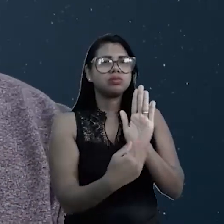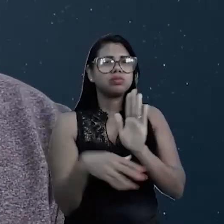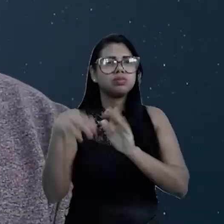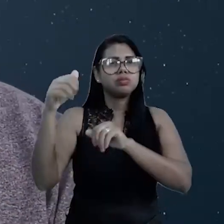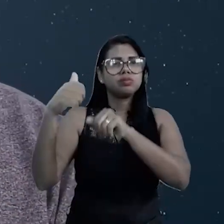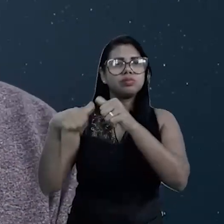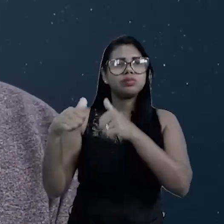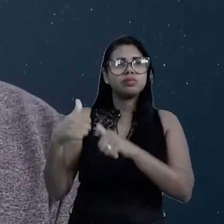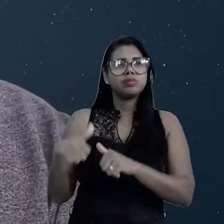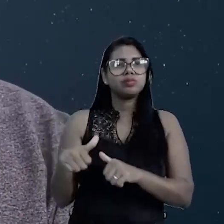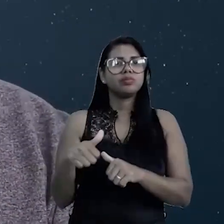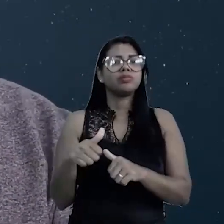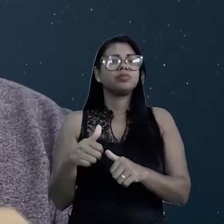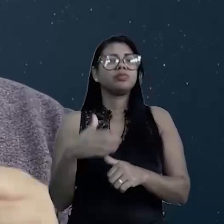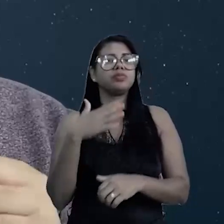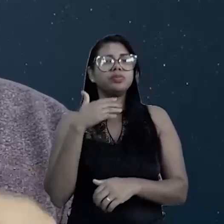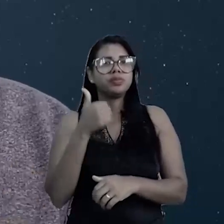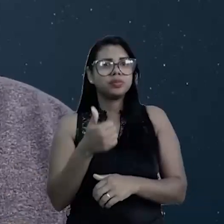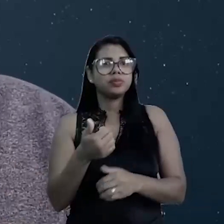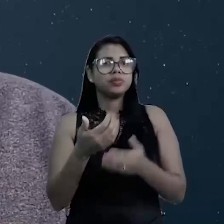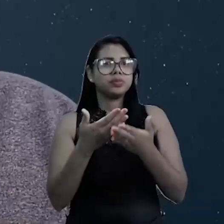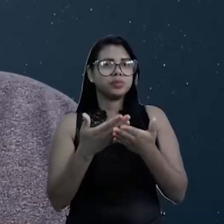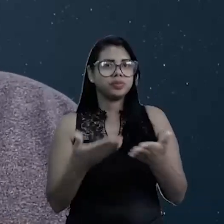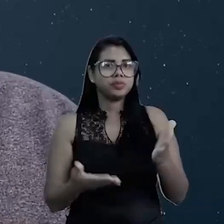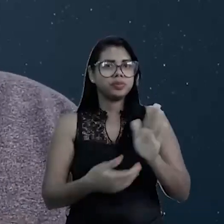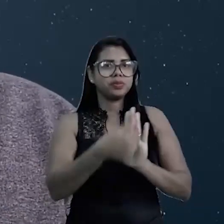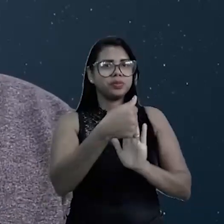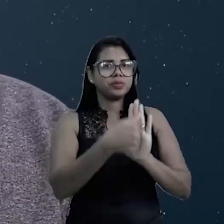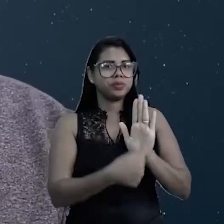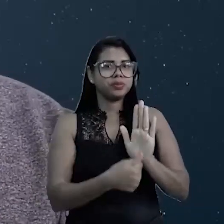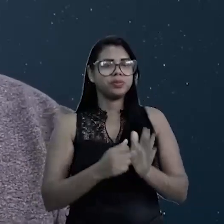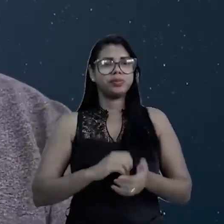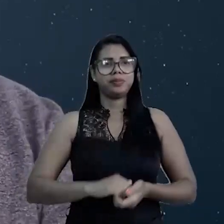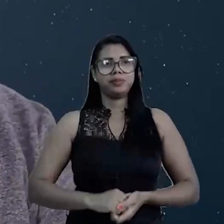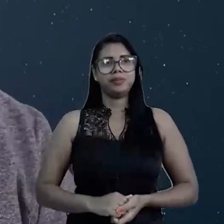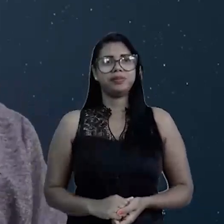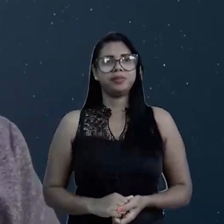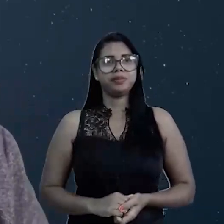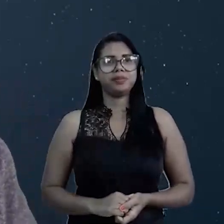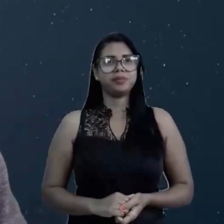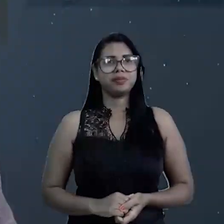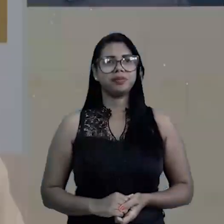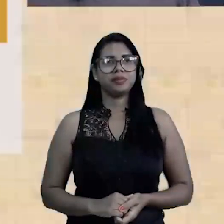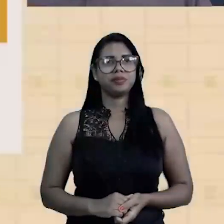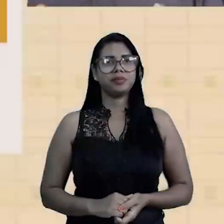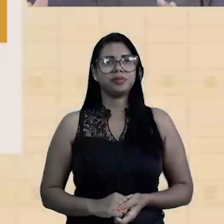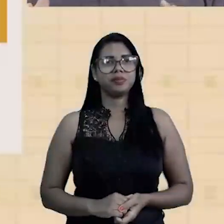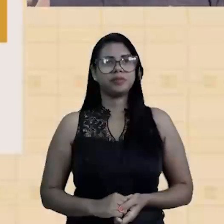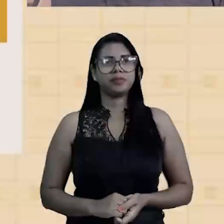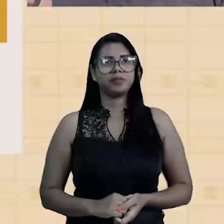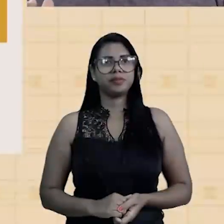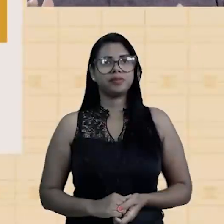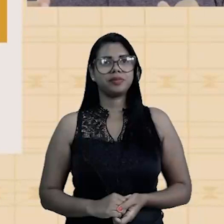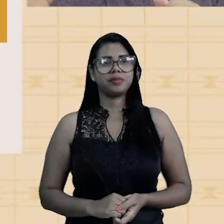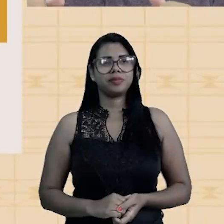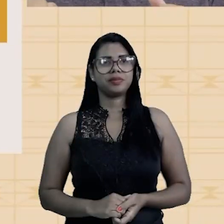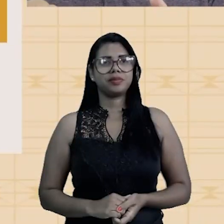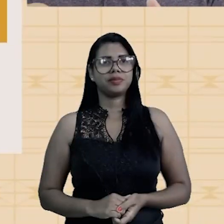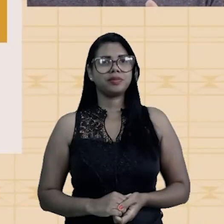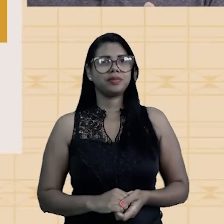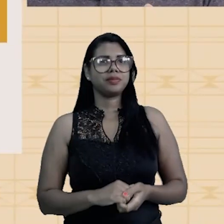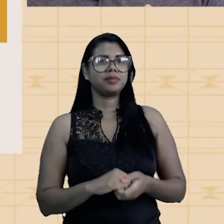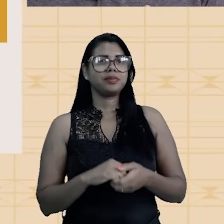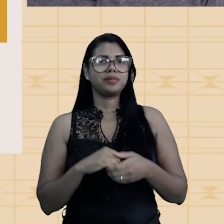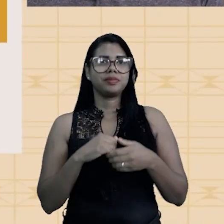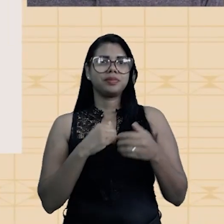o que você deve fazer de melhor na tua redação, né? Vamos dar uma olhada. Passa aí, meu amigo Robertão. Passa o